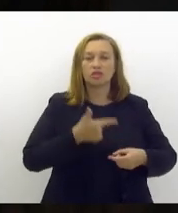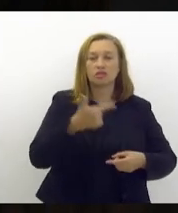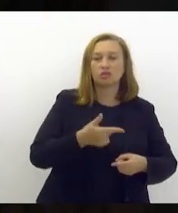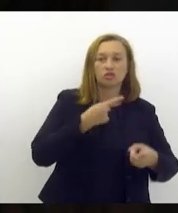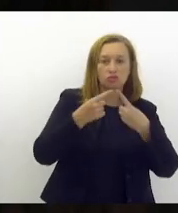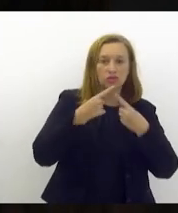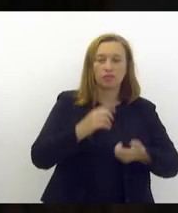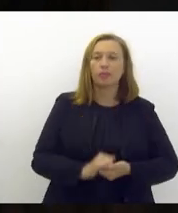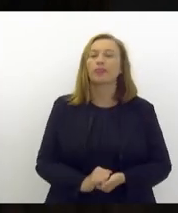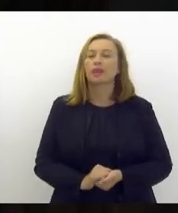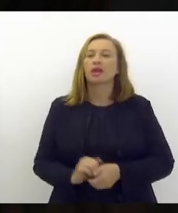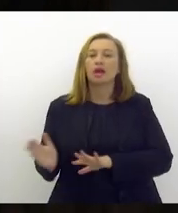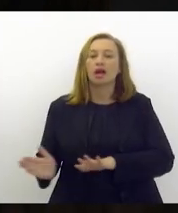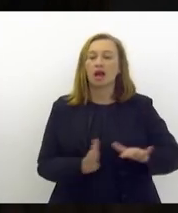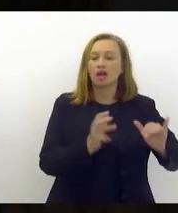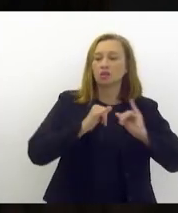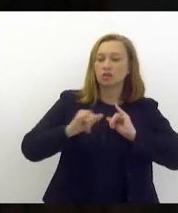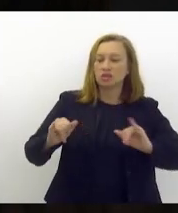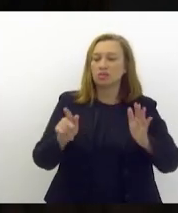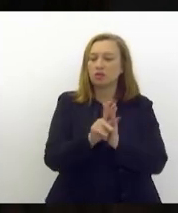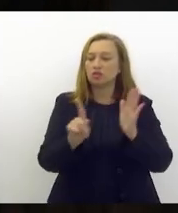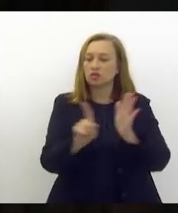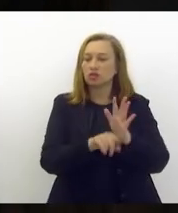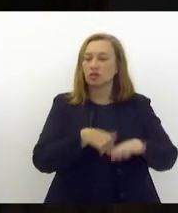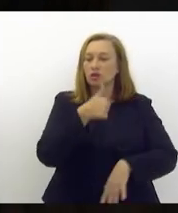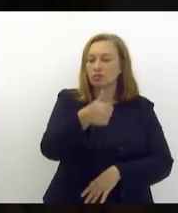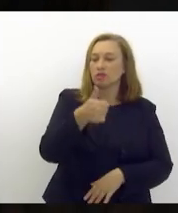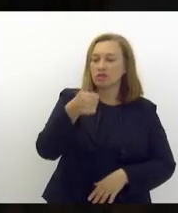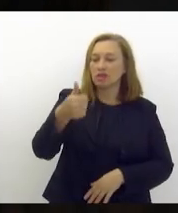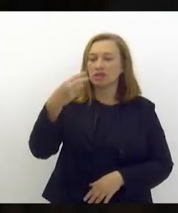segunda. Anuncio o projeto de lei número